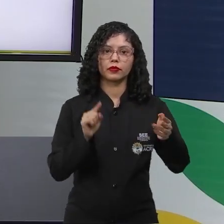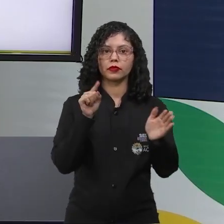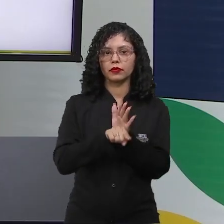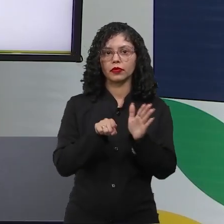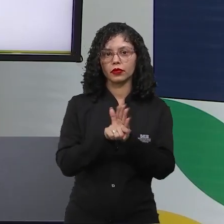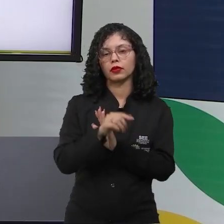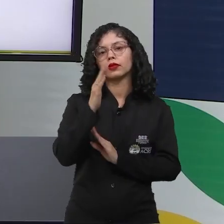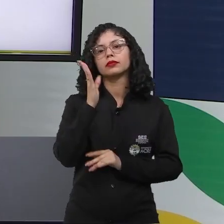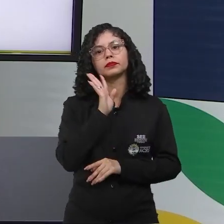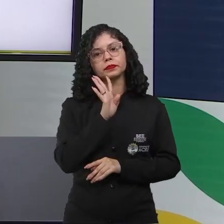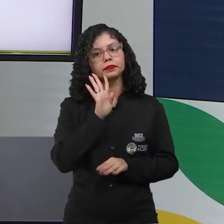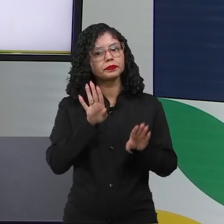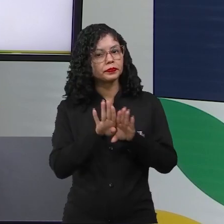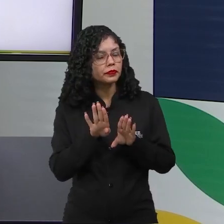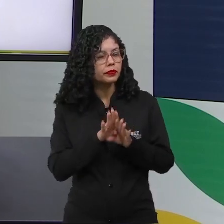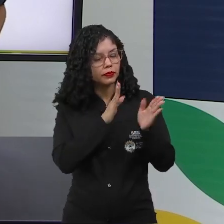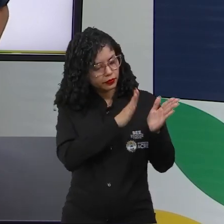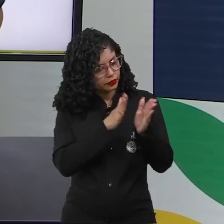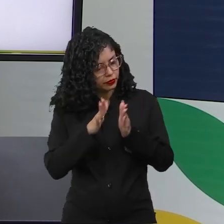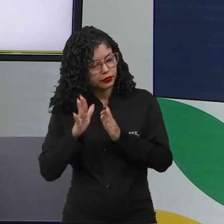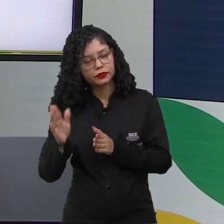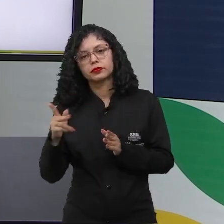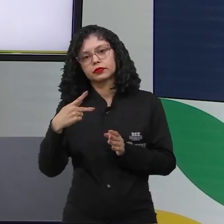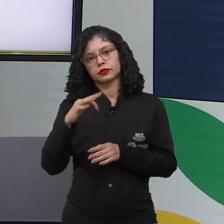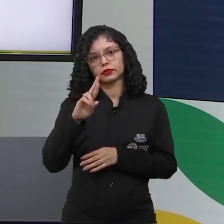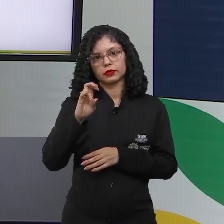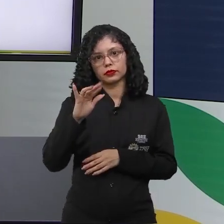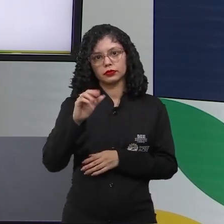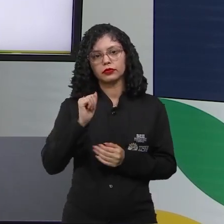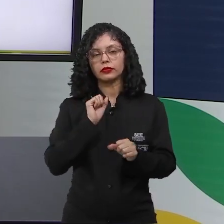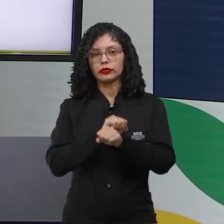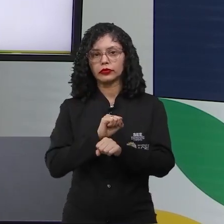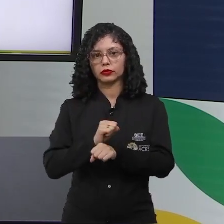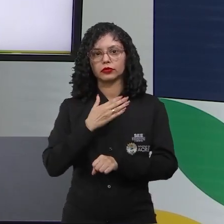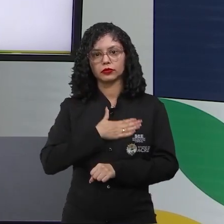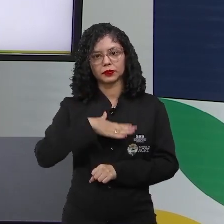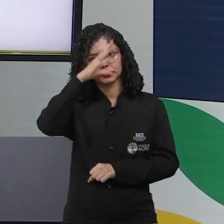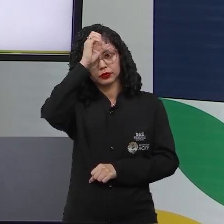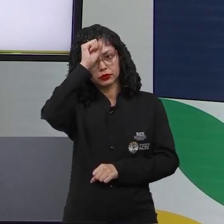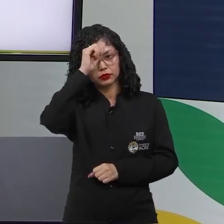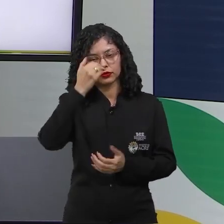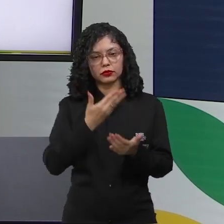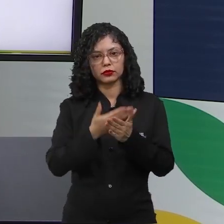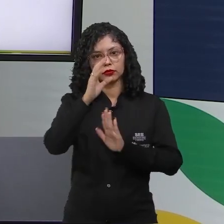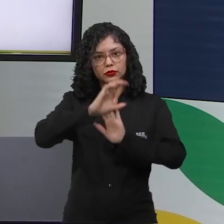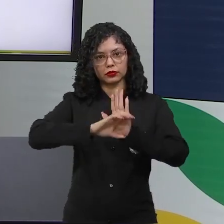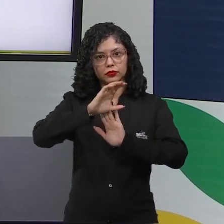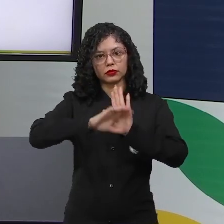questões muito interessantes acerca de partes proporcionais. Eu espero que você tenha aprendido esse